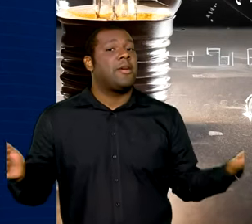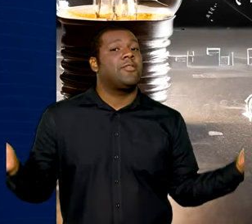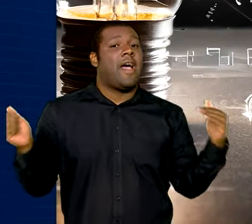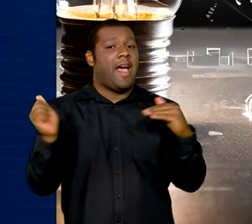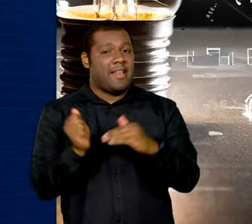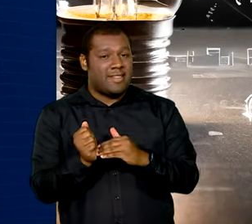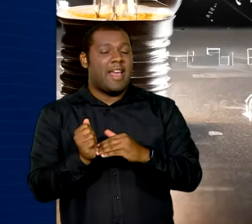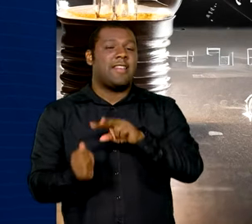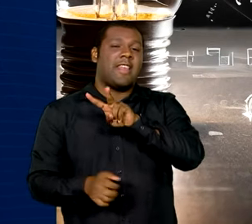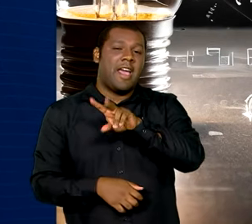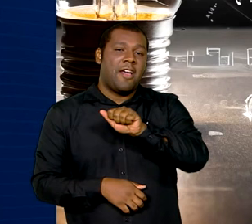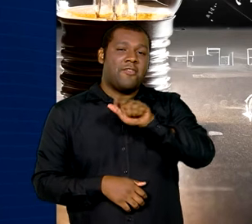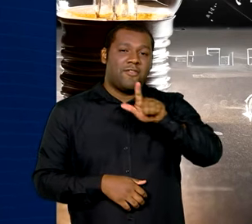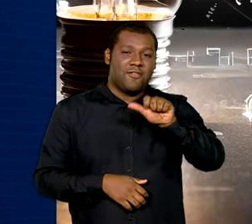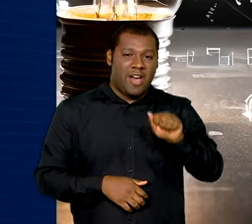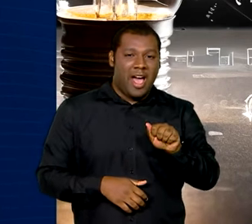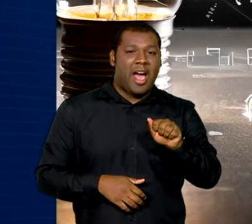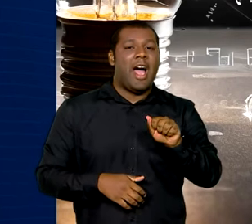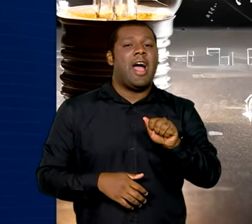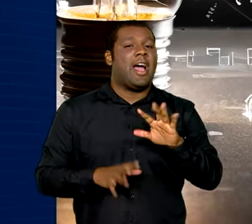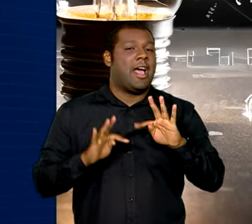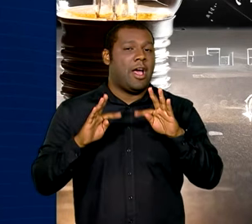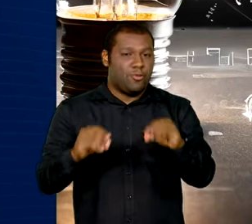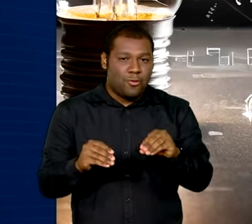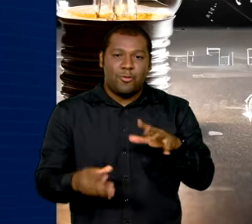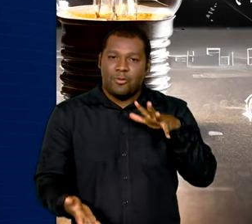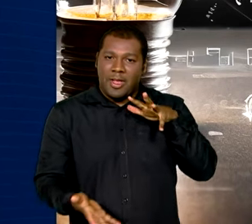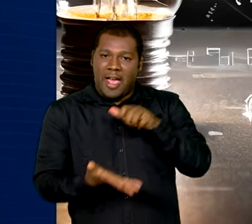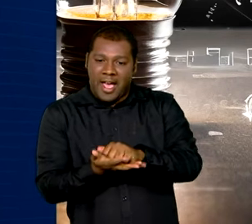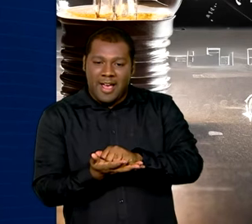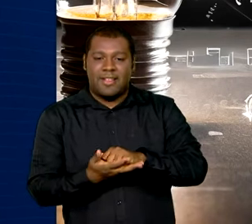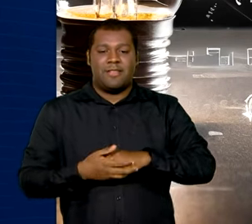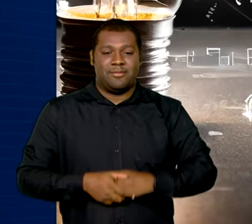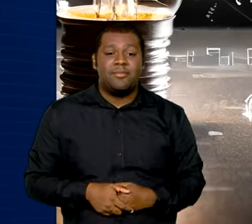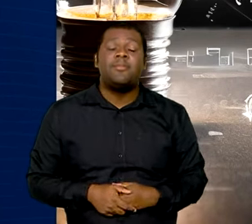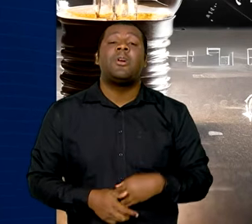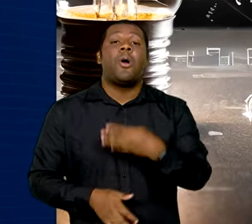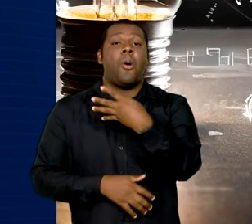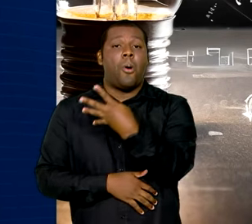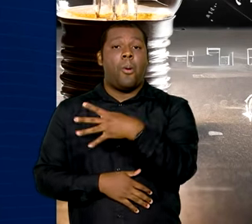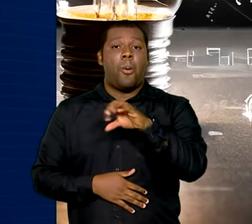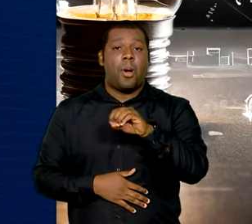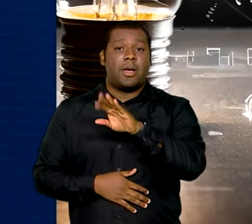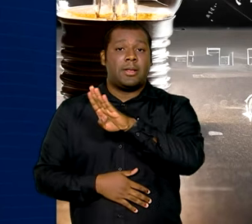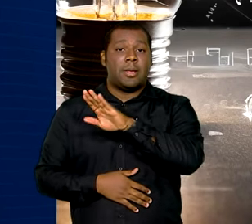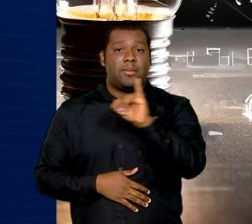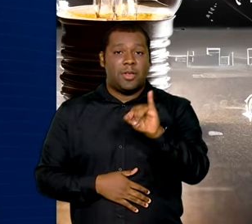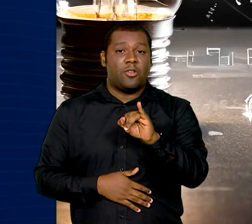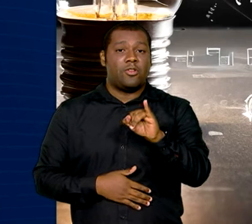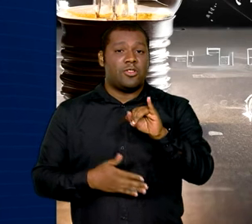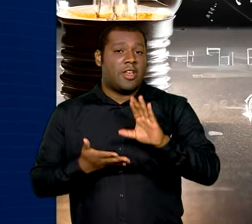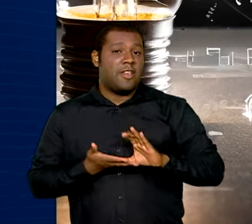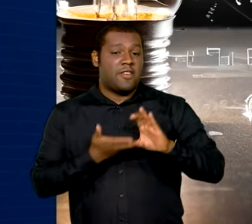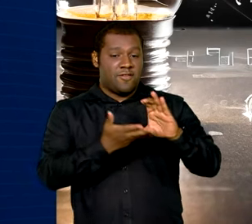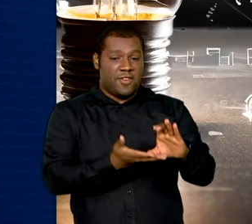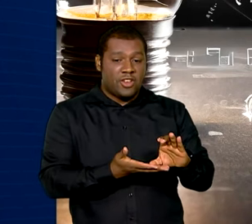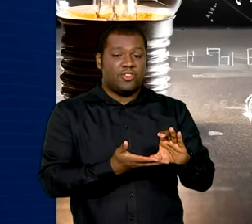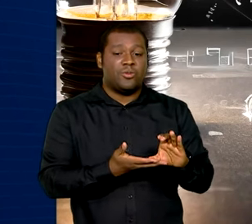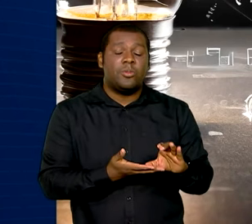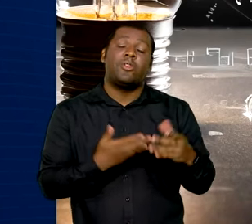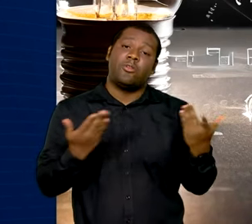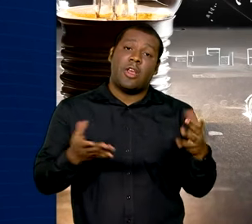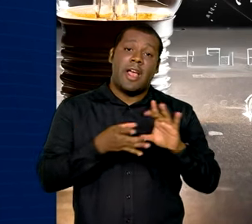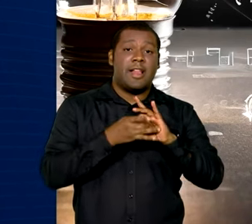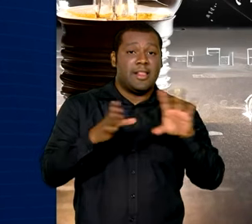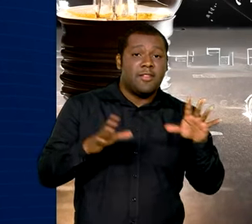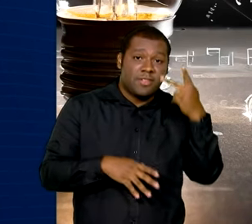todas as vagas sejam preenchidas. Os outros 40 bilhões estão disponíveis para